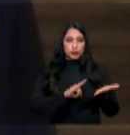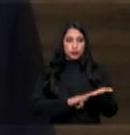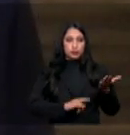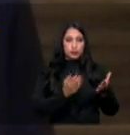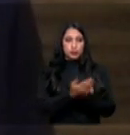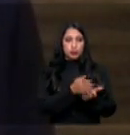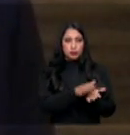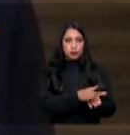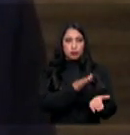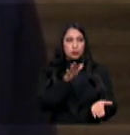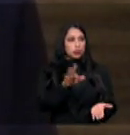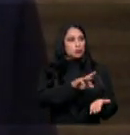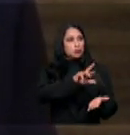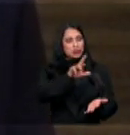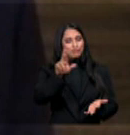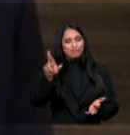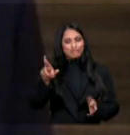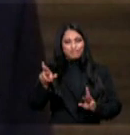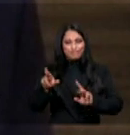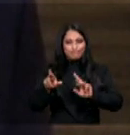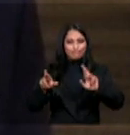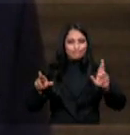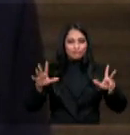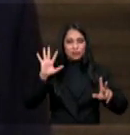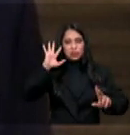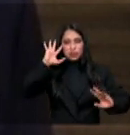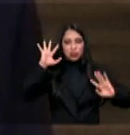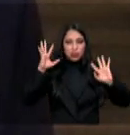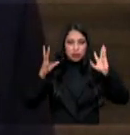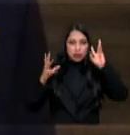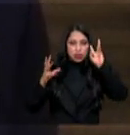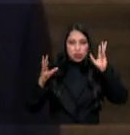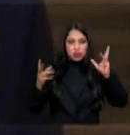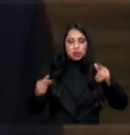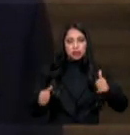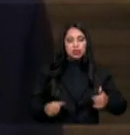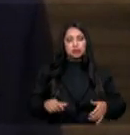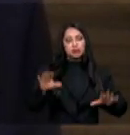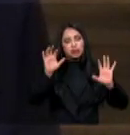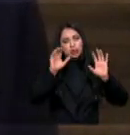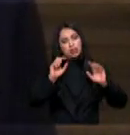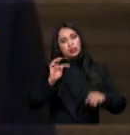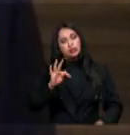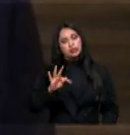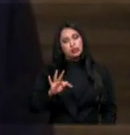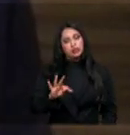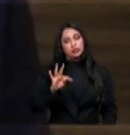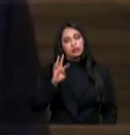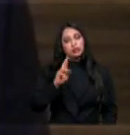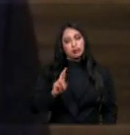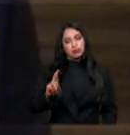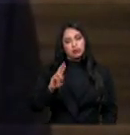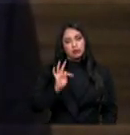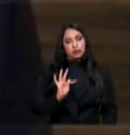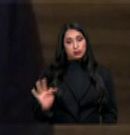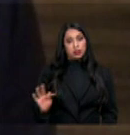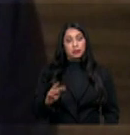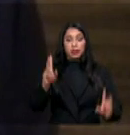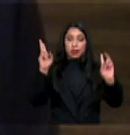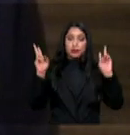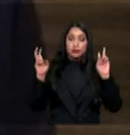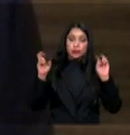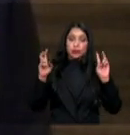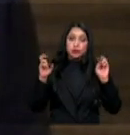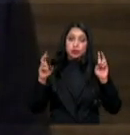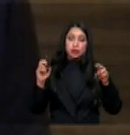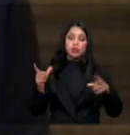larga discrepância em decisões dos tribunais regionais do trabalho a propósito dessa matéria,